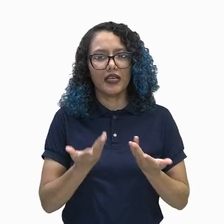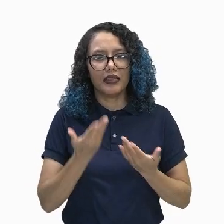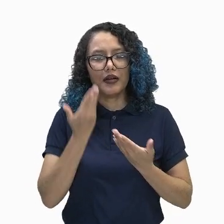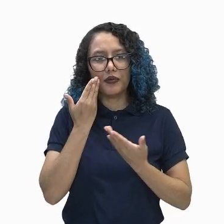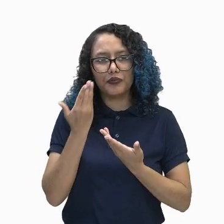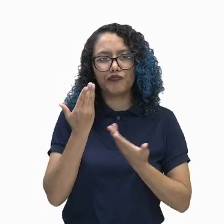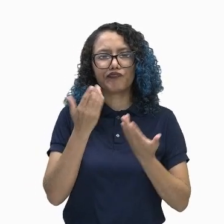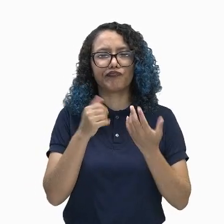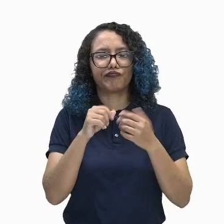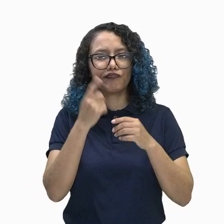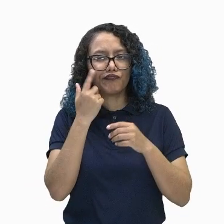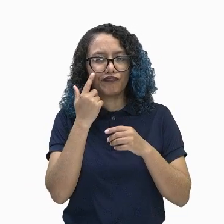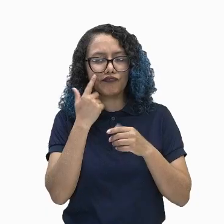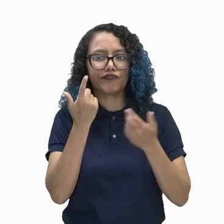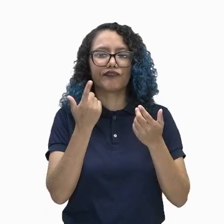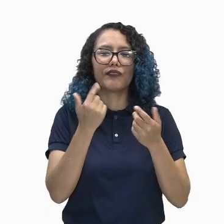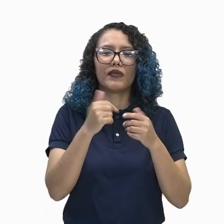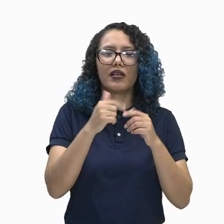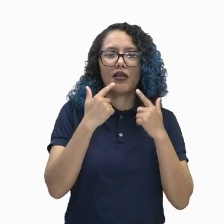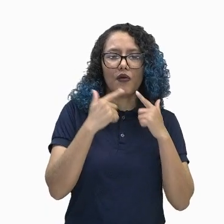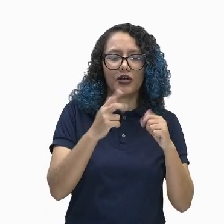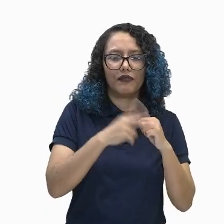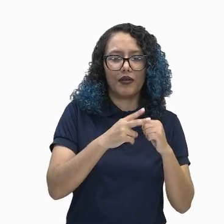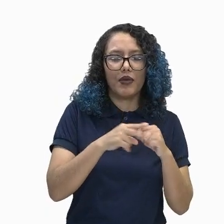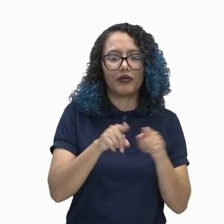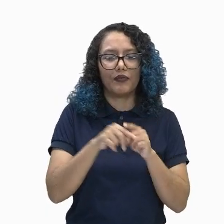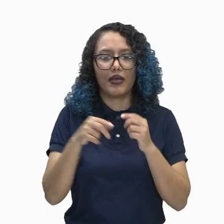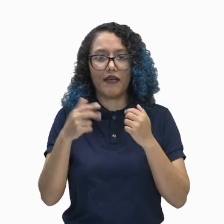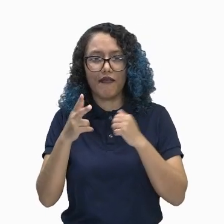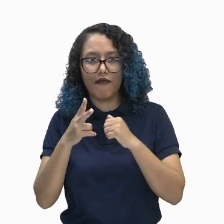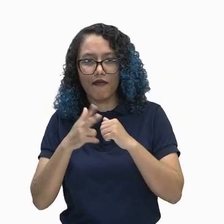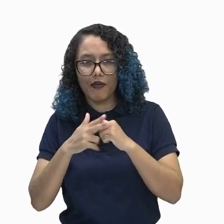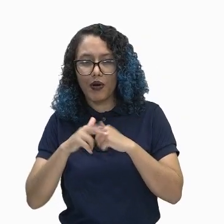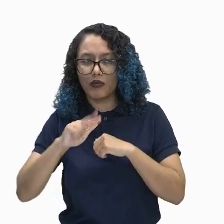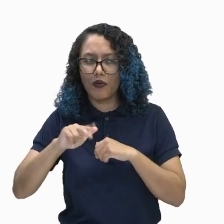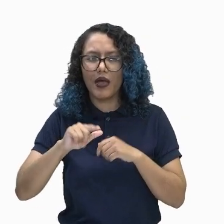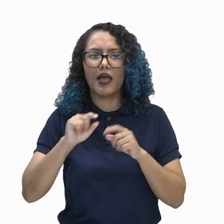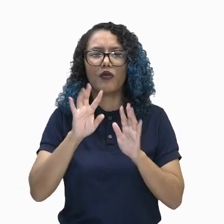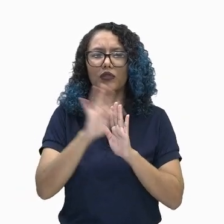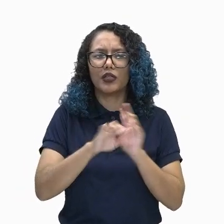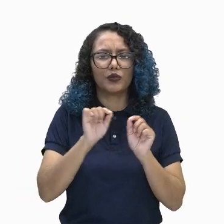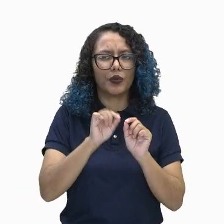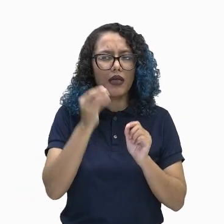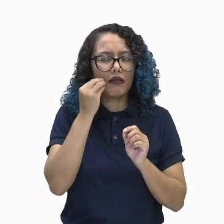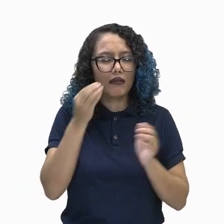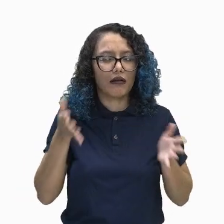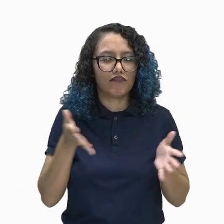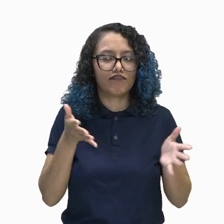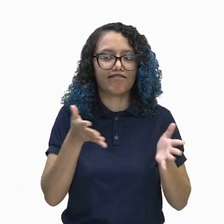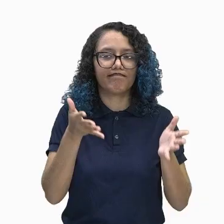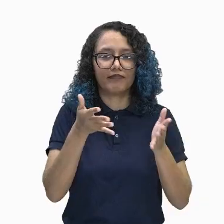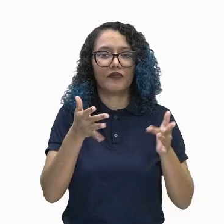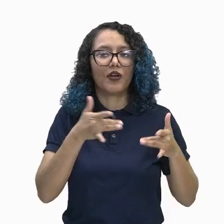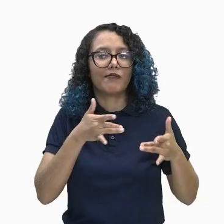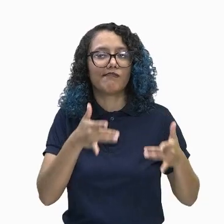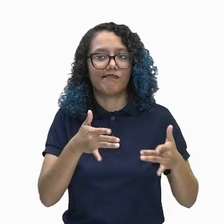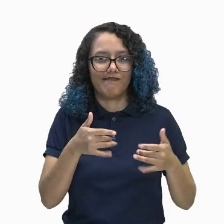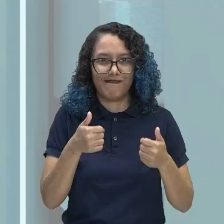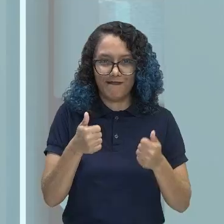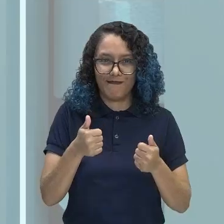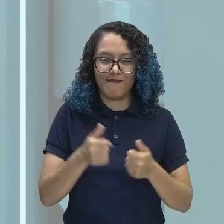essas linguagens, verbal e não verbal, o texto procura te influenciar, fazer com que o leitor doe sangue.